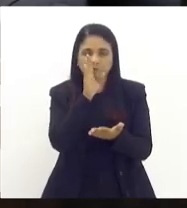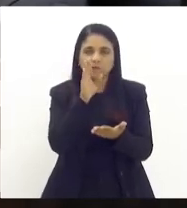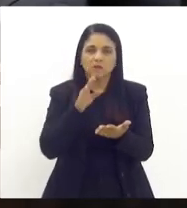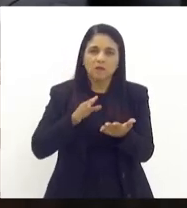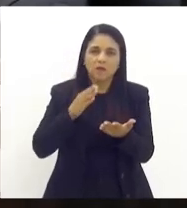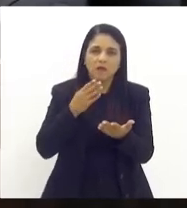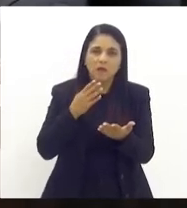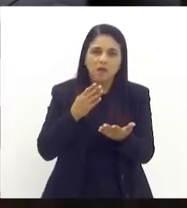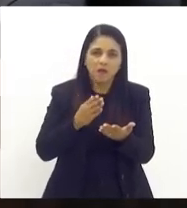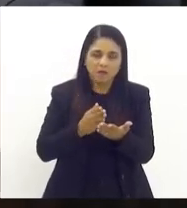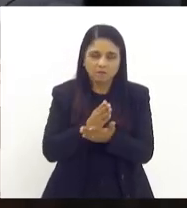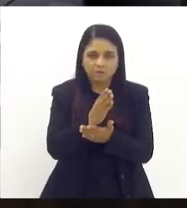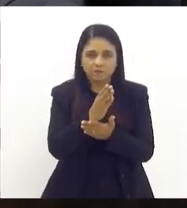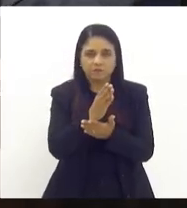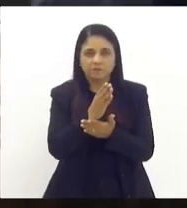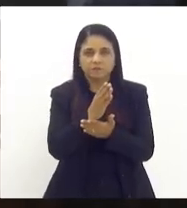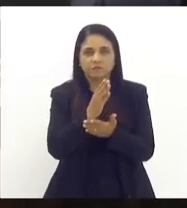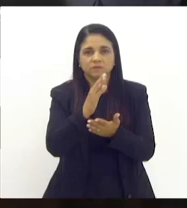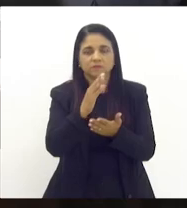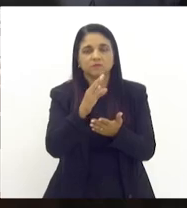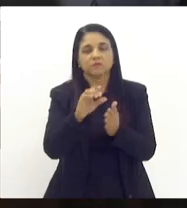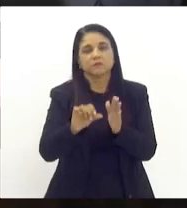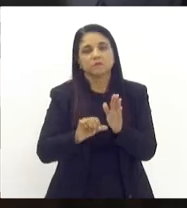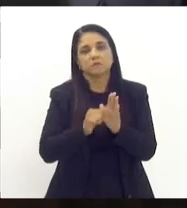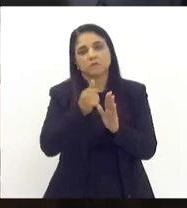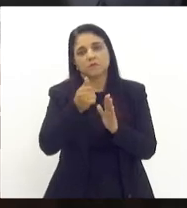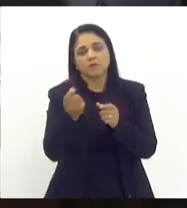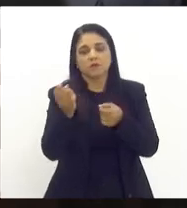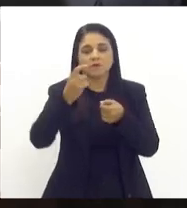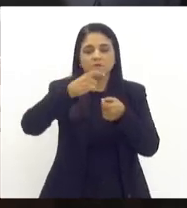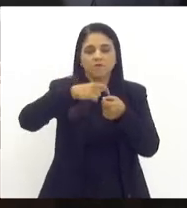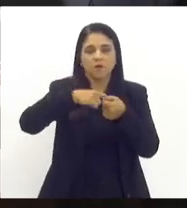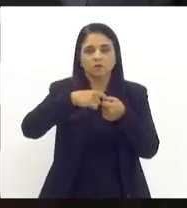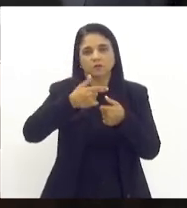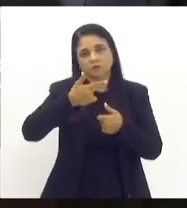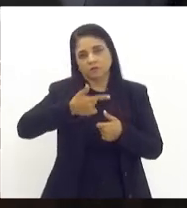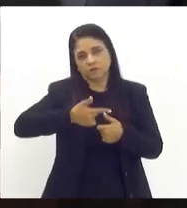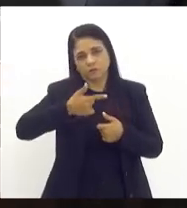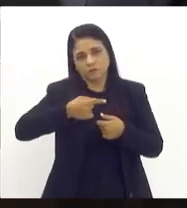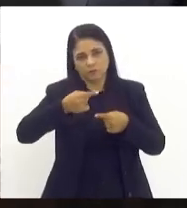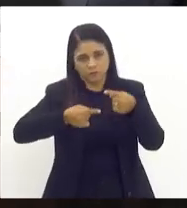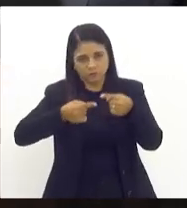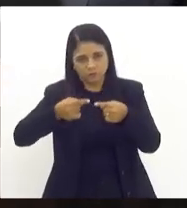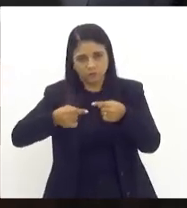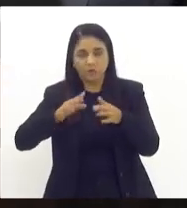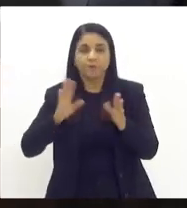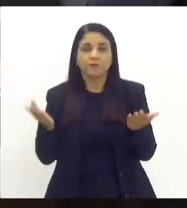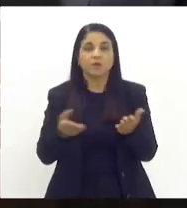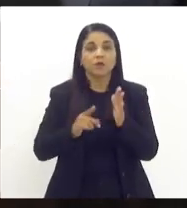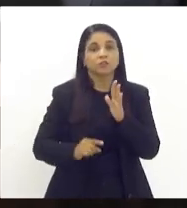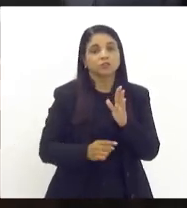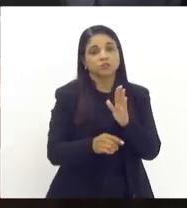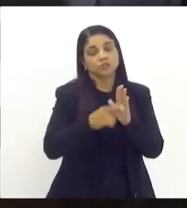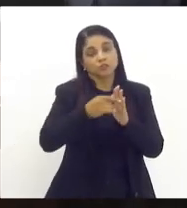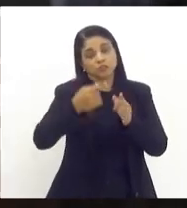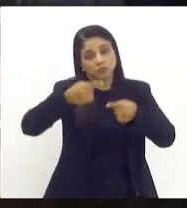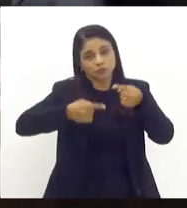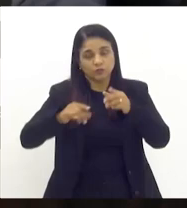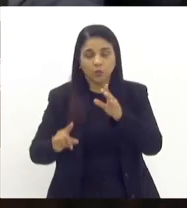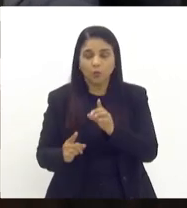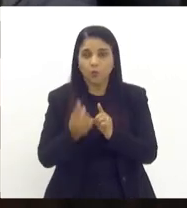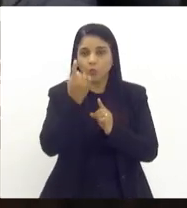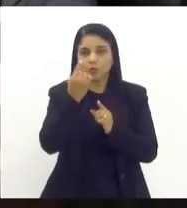Como estão aprovado em primeira retorna em segunda em discussão única indicação